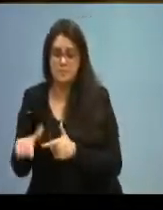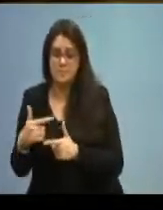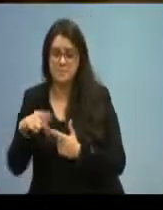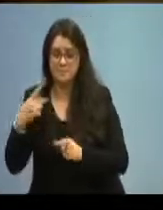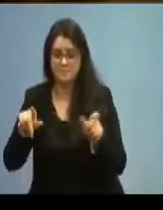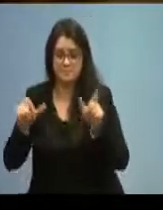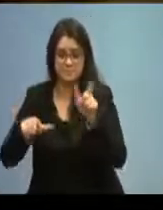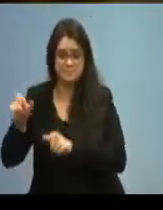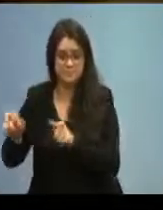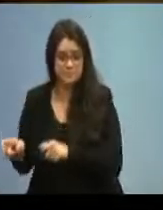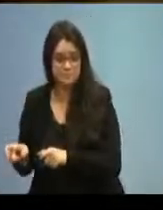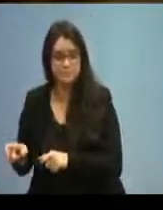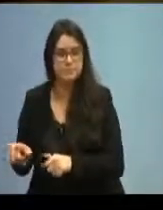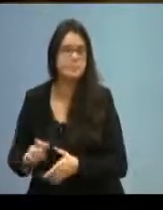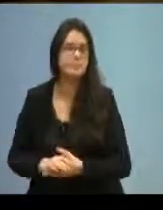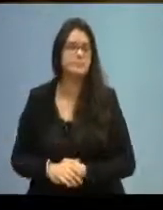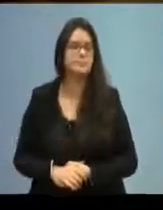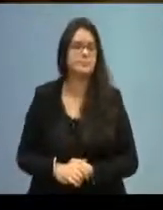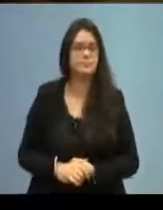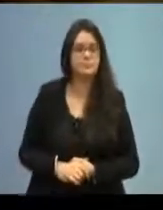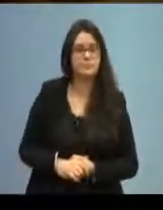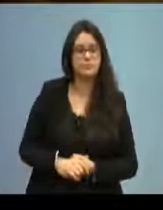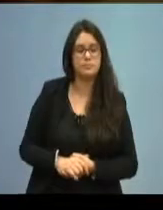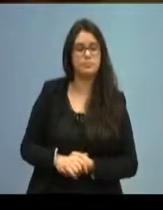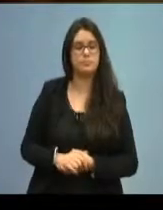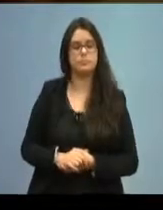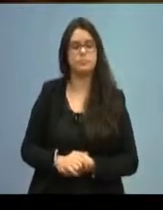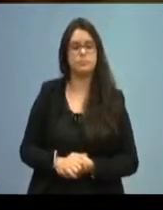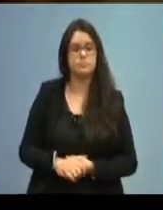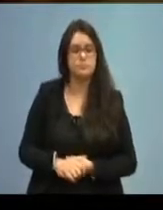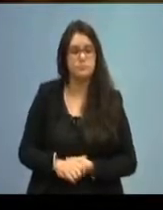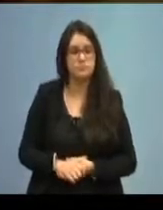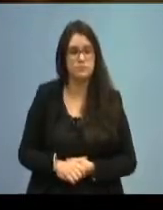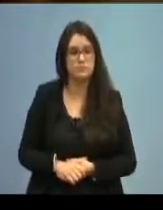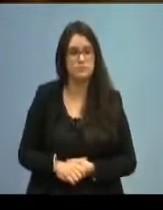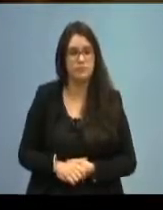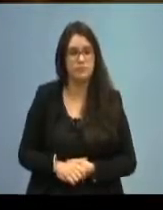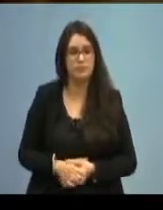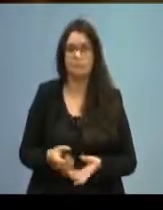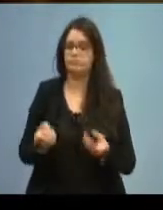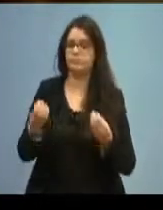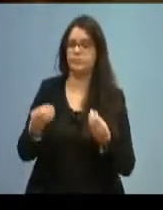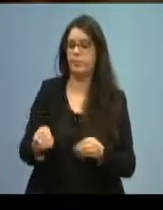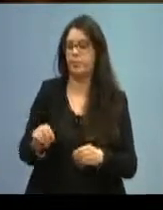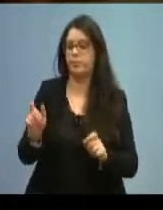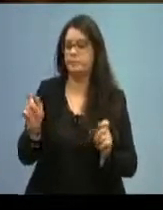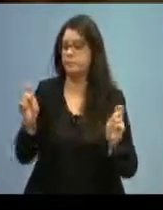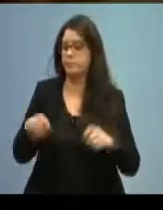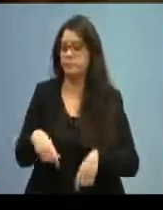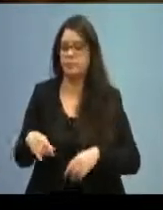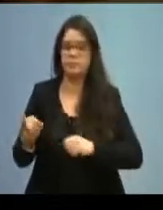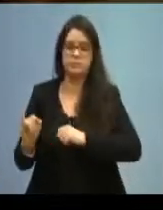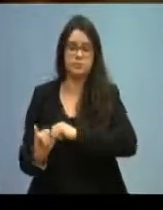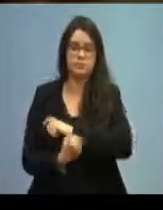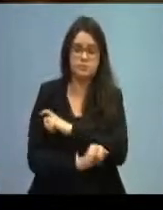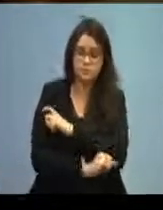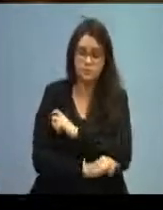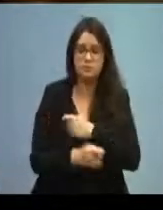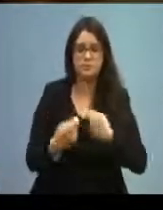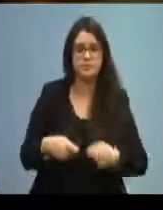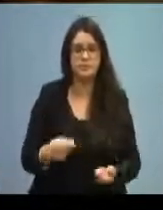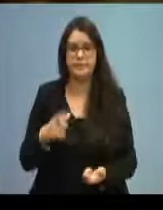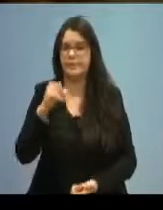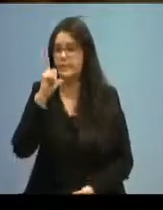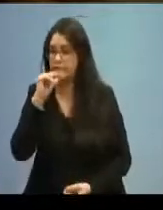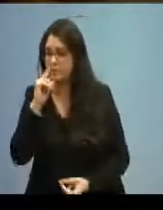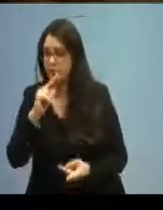e que colocaria as condições, inclusive, de instalação de infraestruturas necessárias, sejam elas